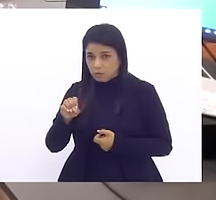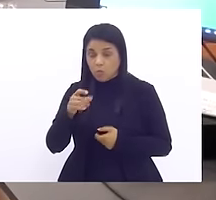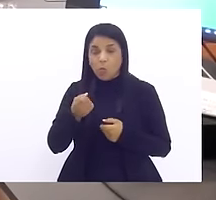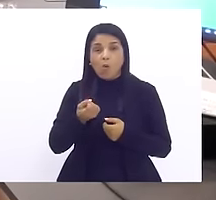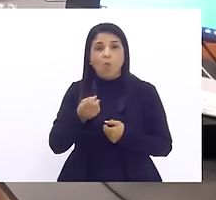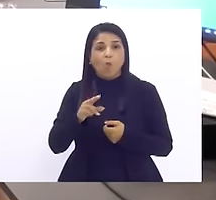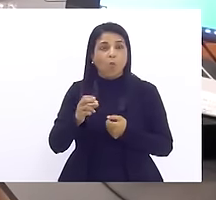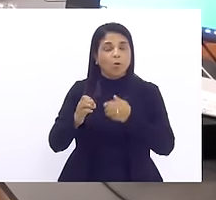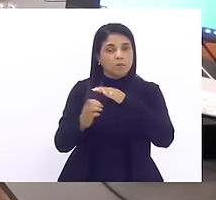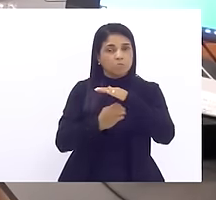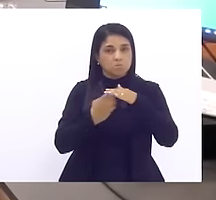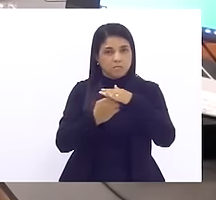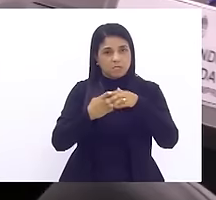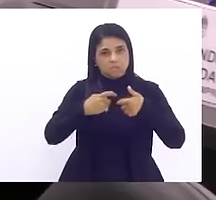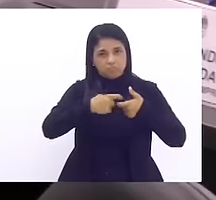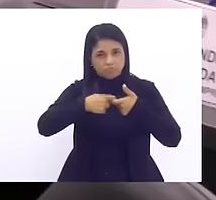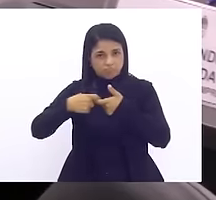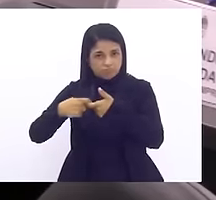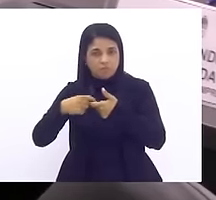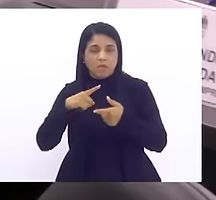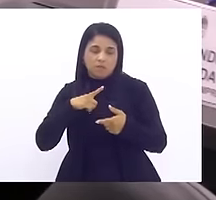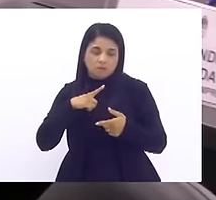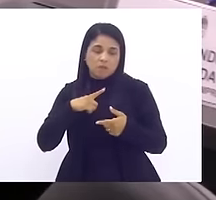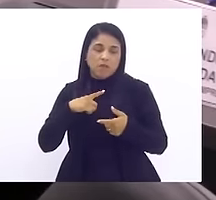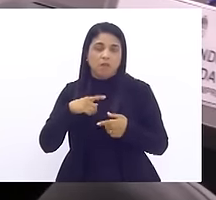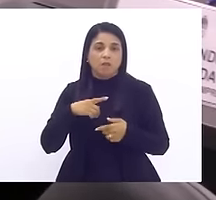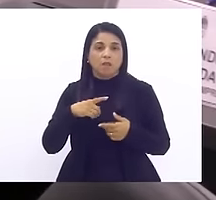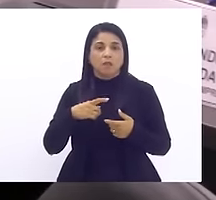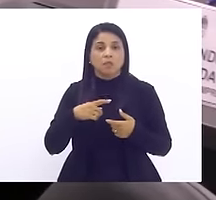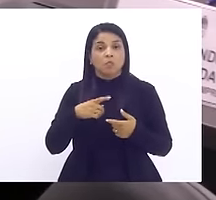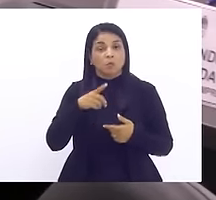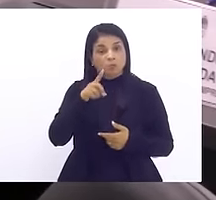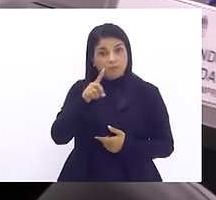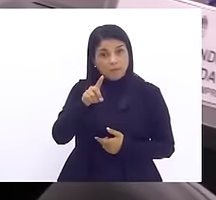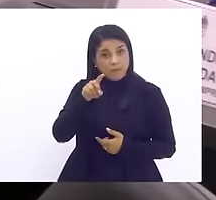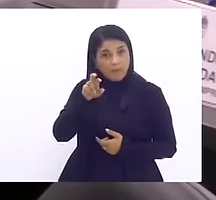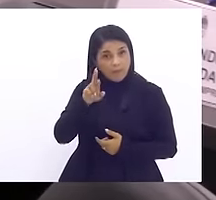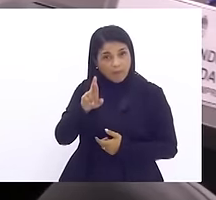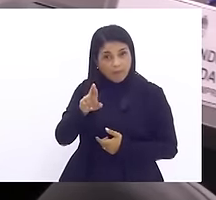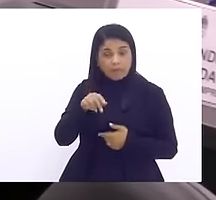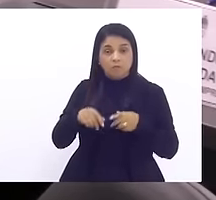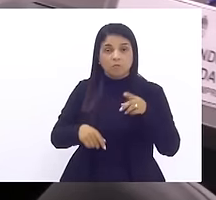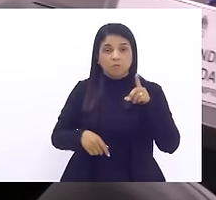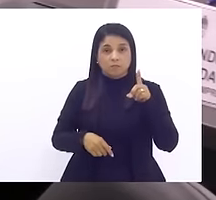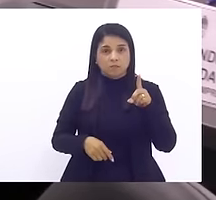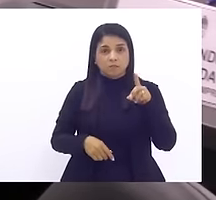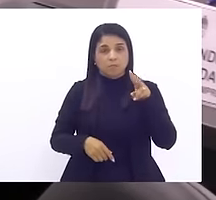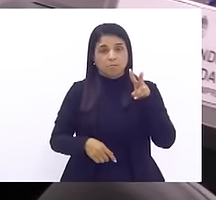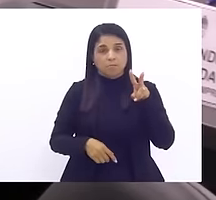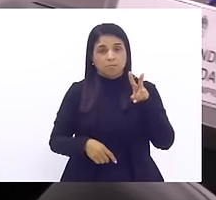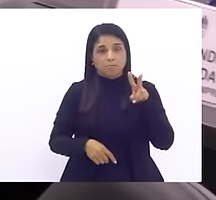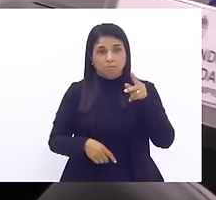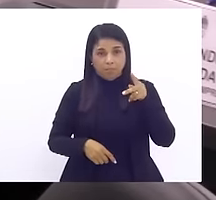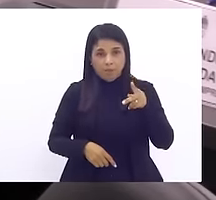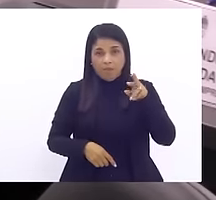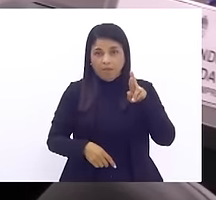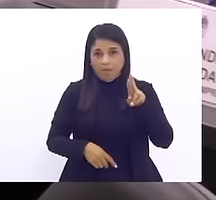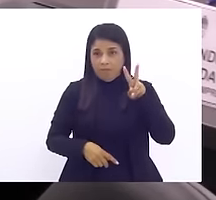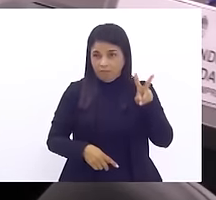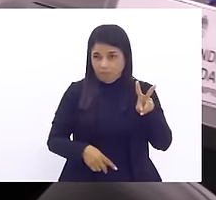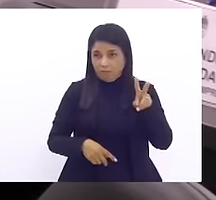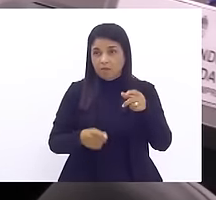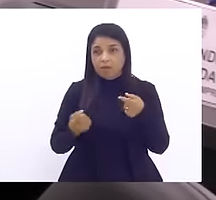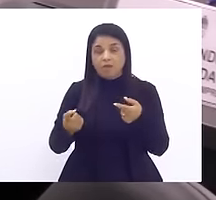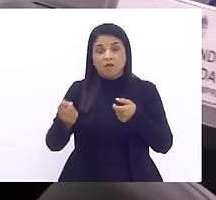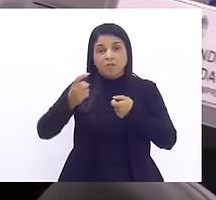o Dr tem reboque ele tem convênio com reboque o Dr porque o bprv cprv ele é conveniado